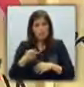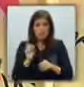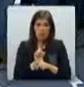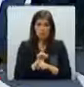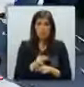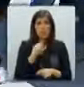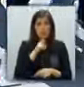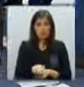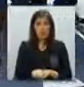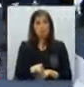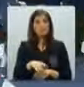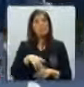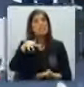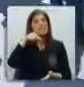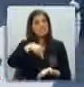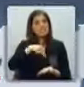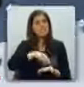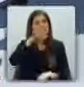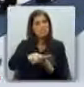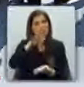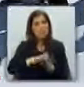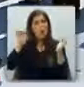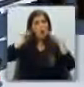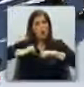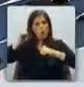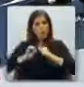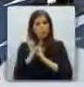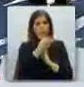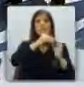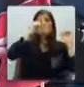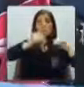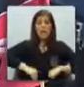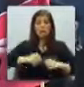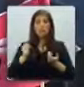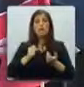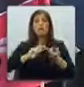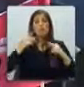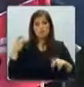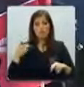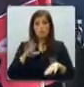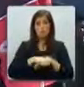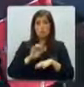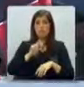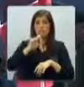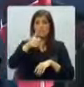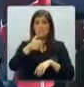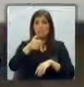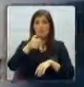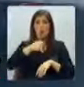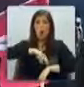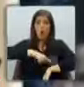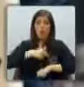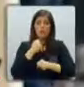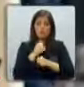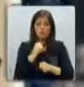administração local exige a publicação imediata dos acordos coletivos assinados com as autarquias sobre as 35 horas os trabalhadores prometem não